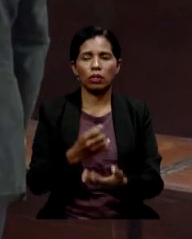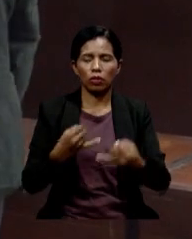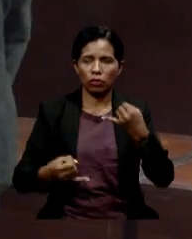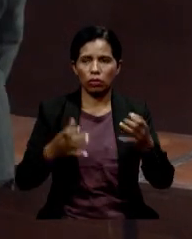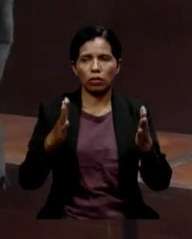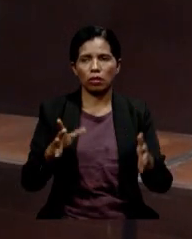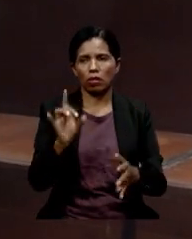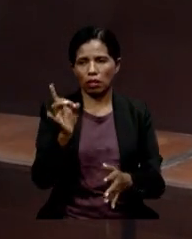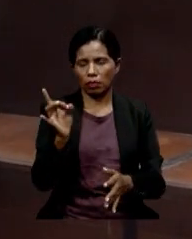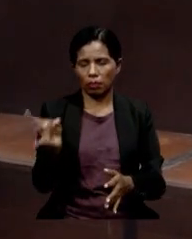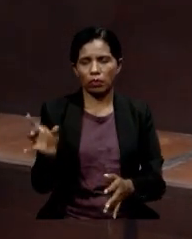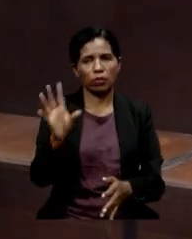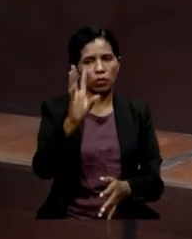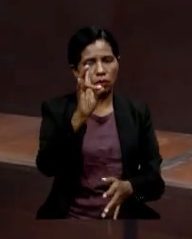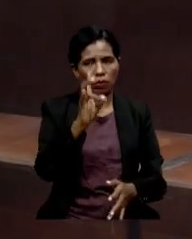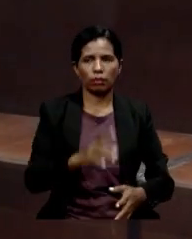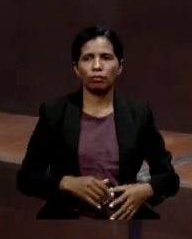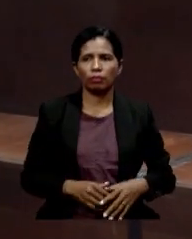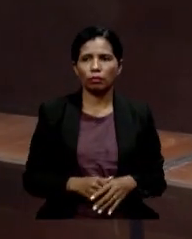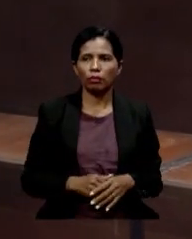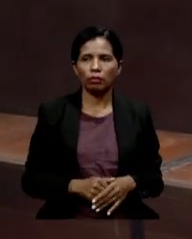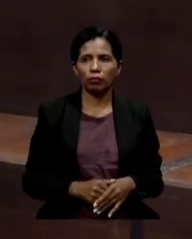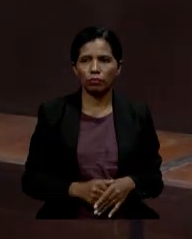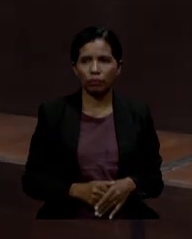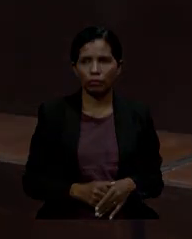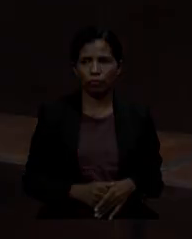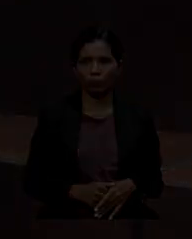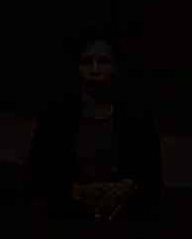Justiça na inturunulu resin hitu. Emerenciana Martins, Tito Silva, Ziemen.